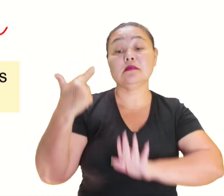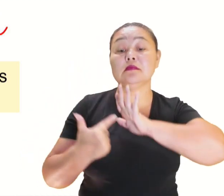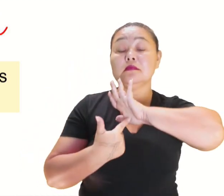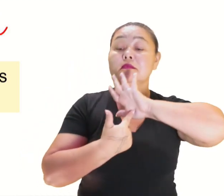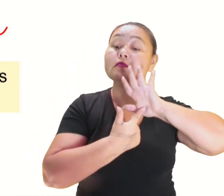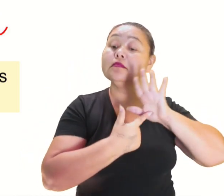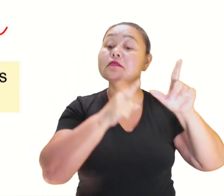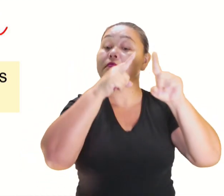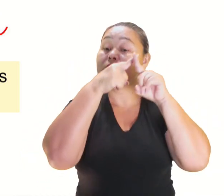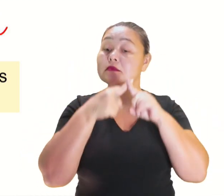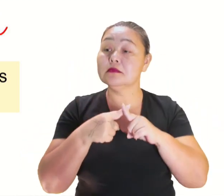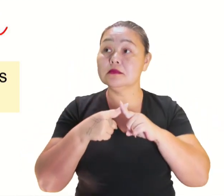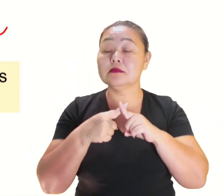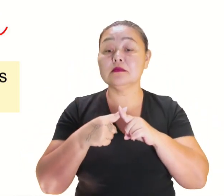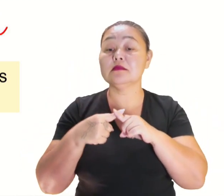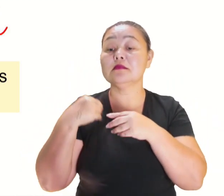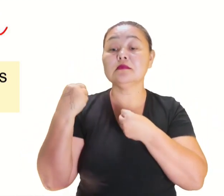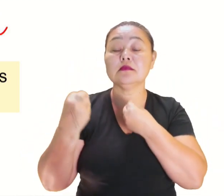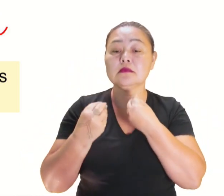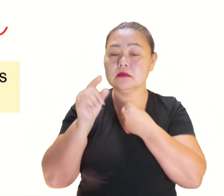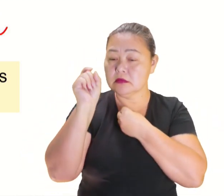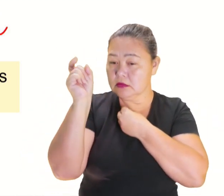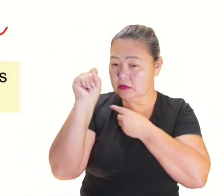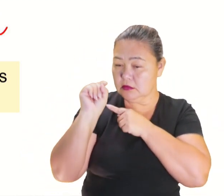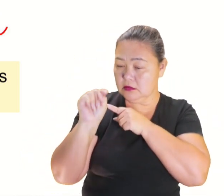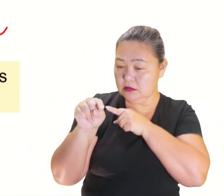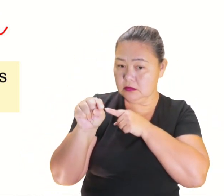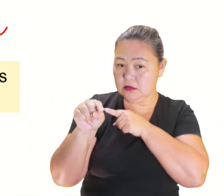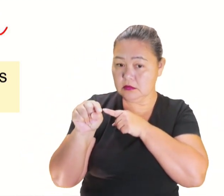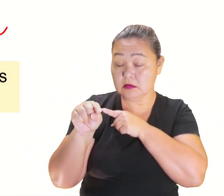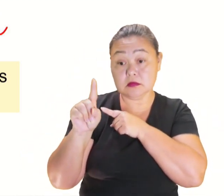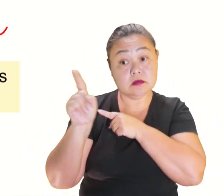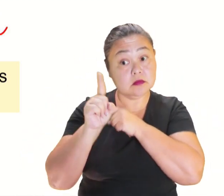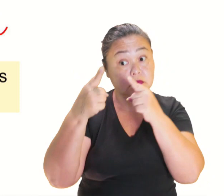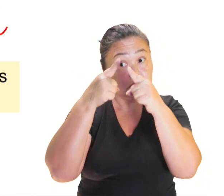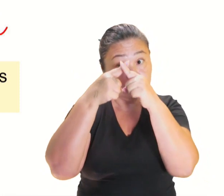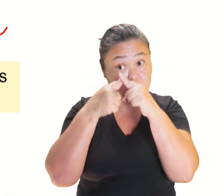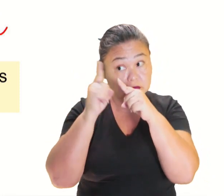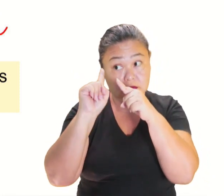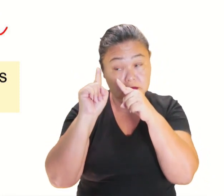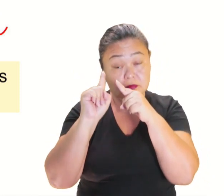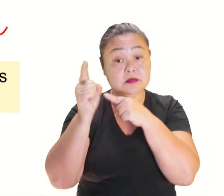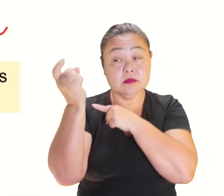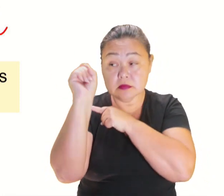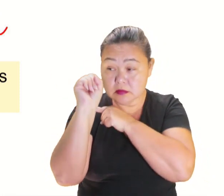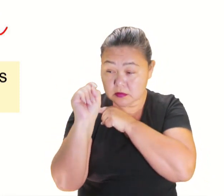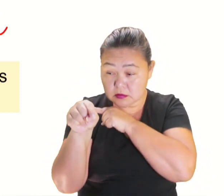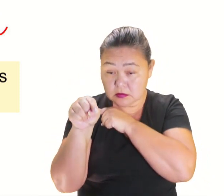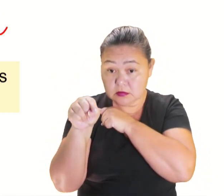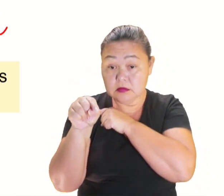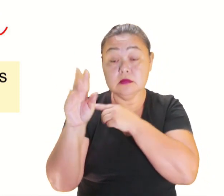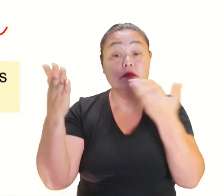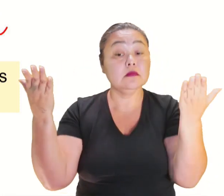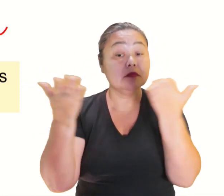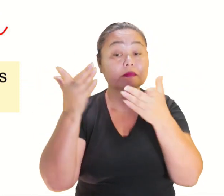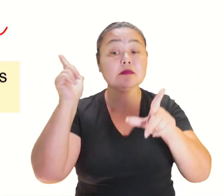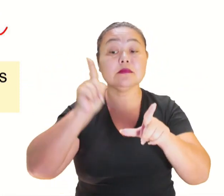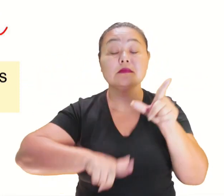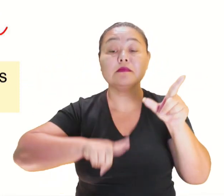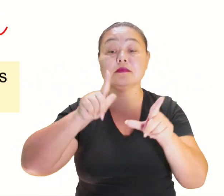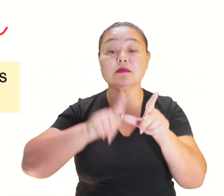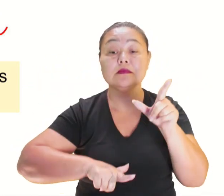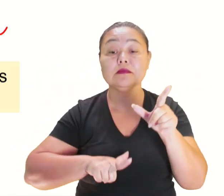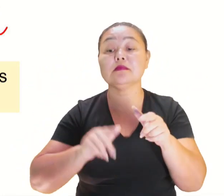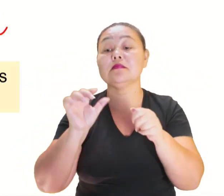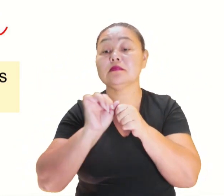essa multiplicação, vai ser com um pontinho, tá? Não vai ser x. Por quê? Porque agora as letras